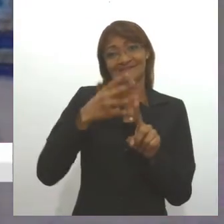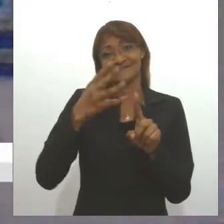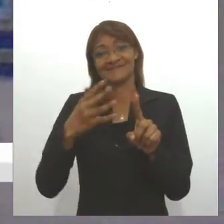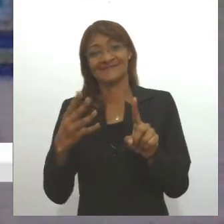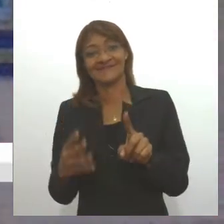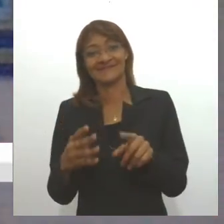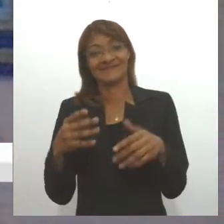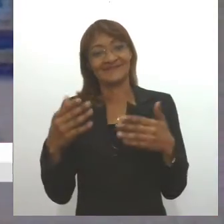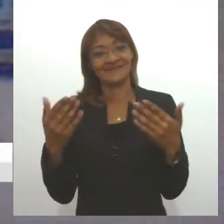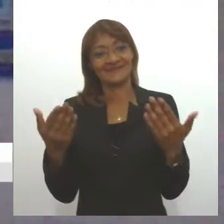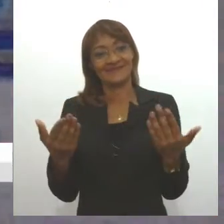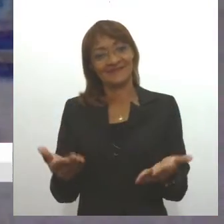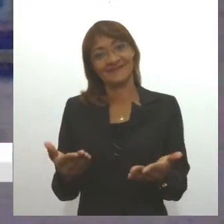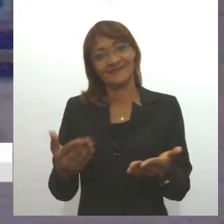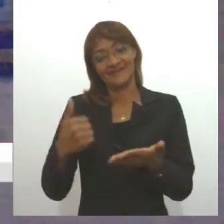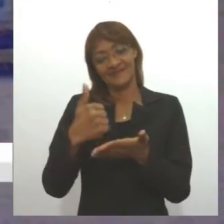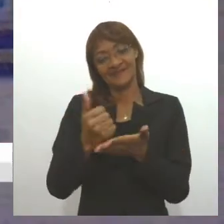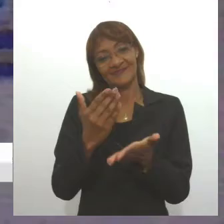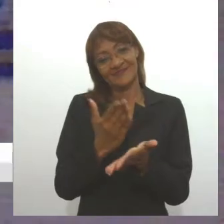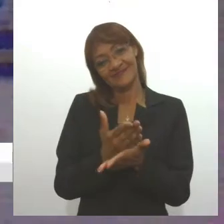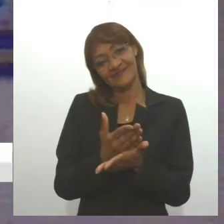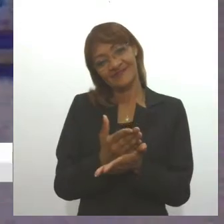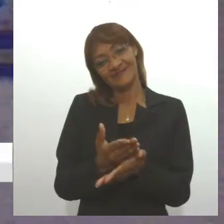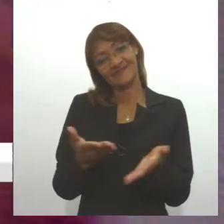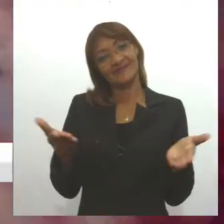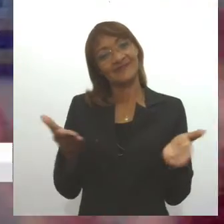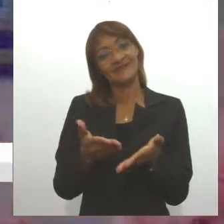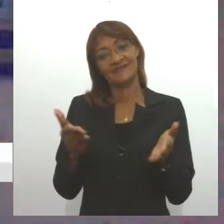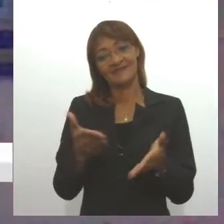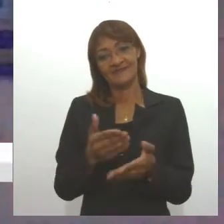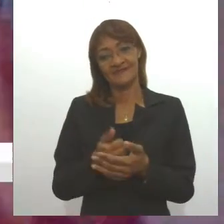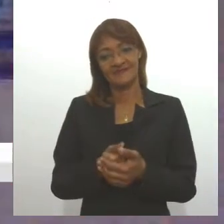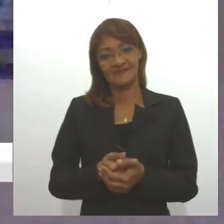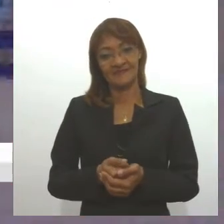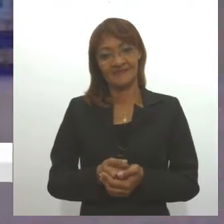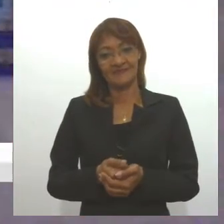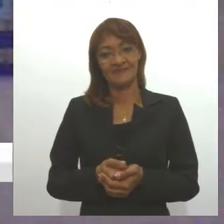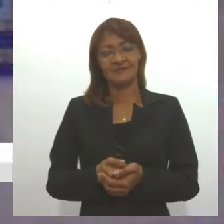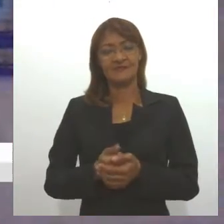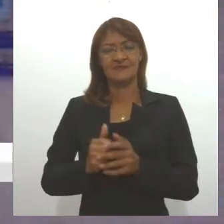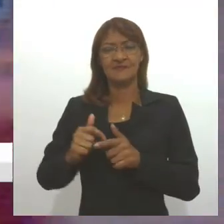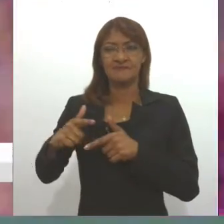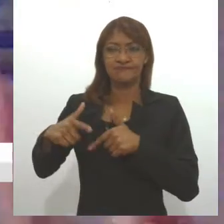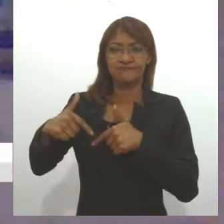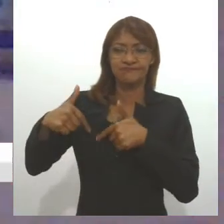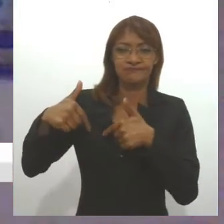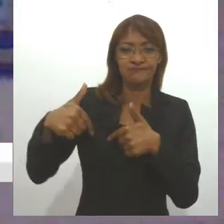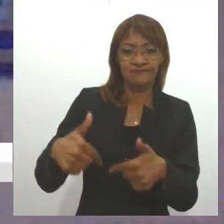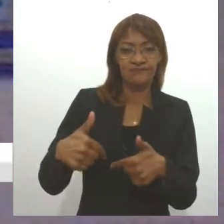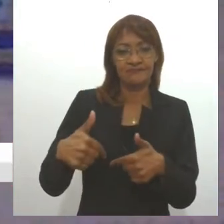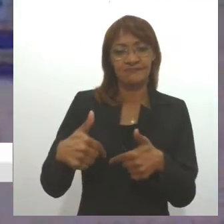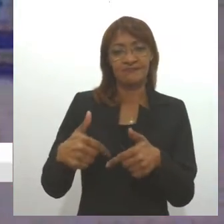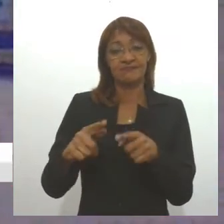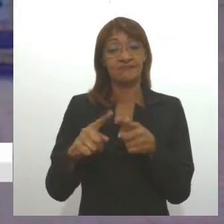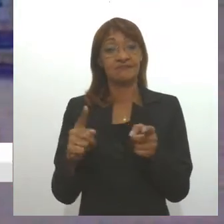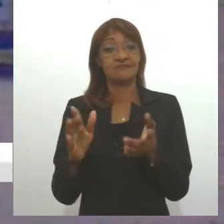crítica, e que a gente chega agora depois de tanta luta, mas com algumas